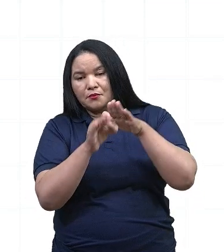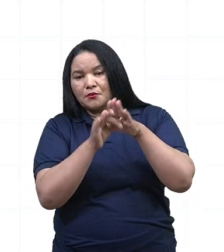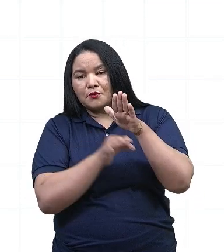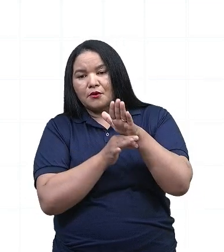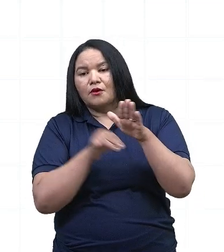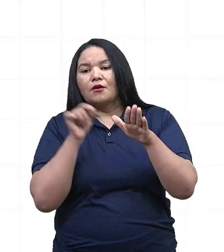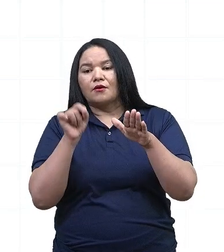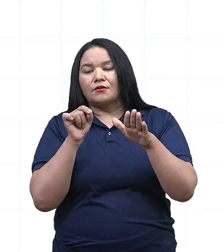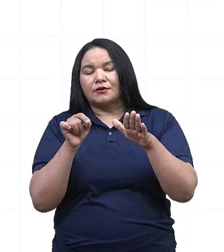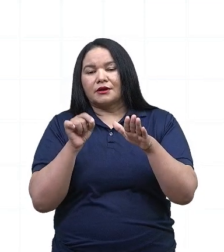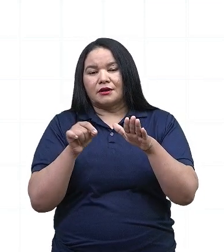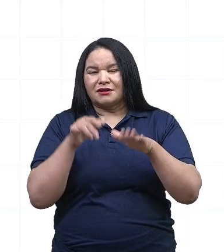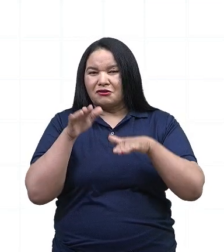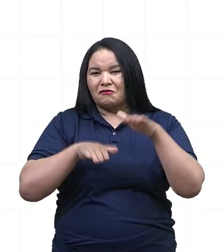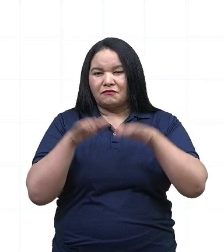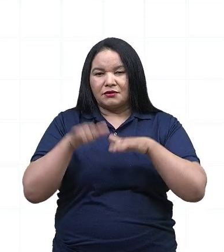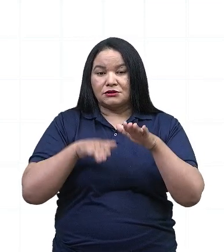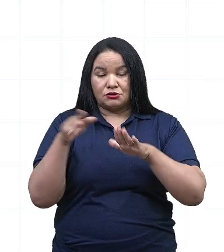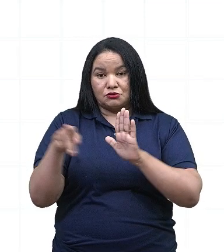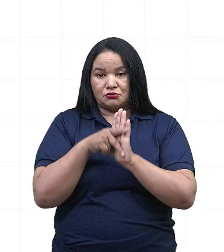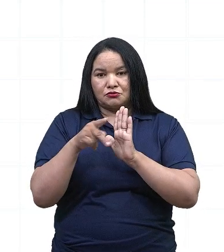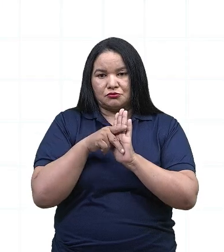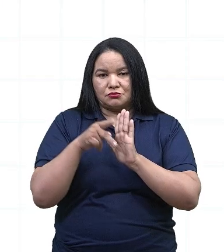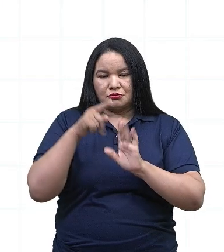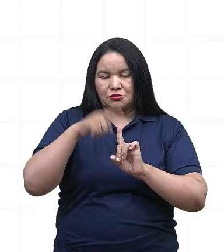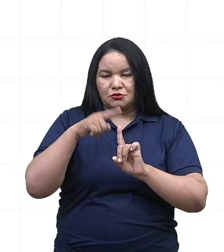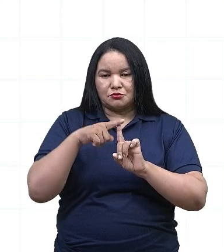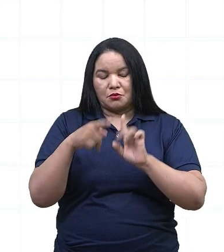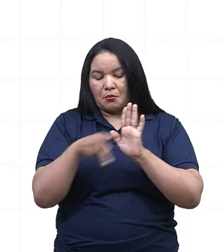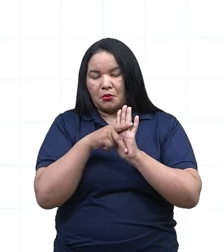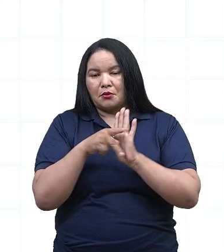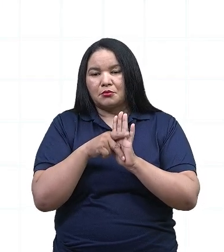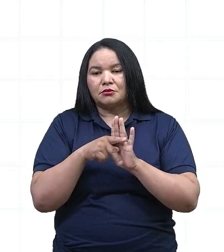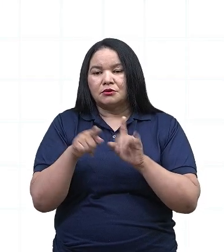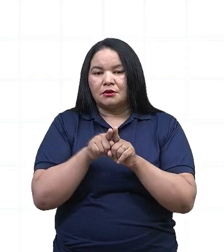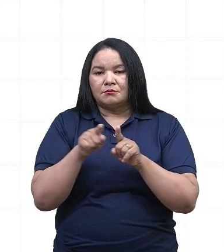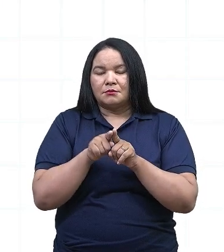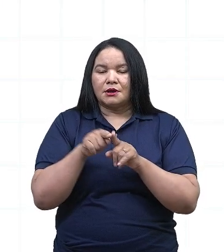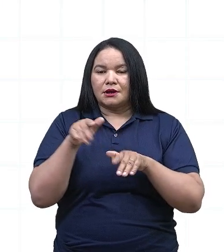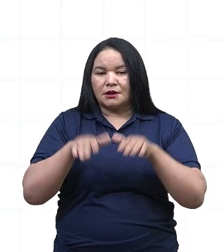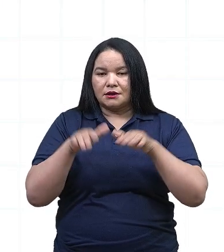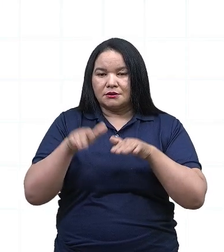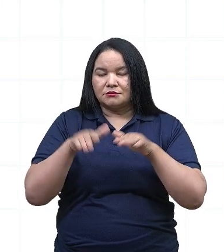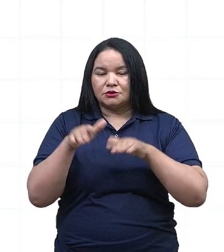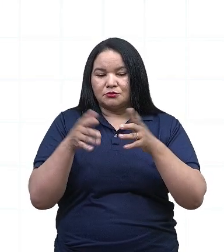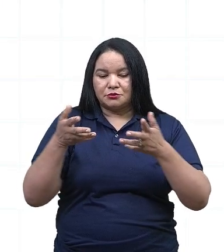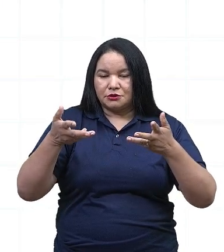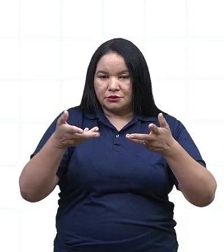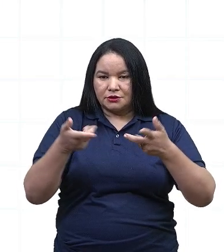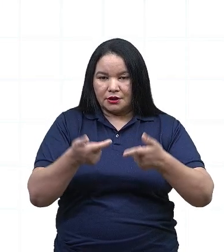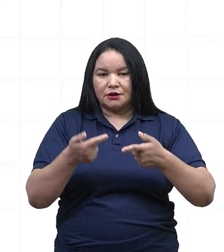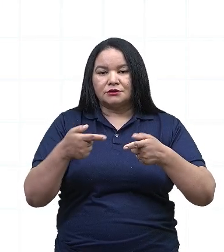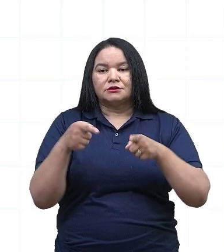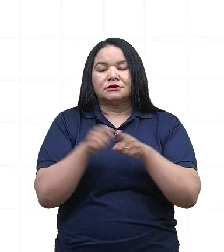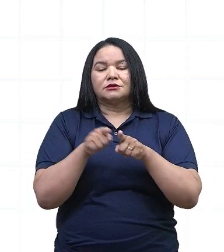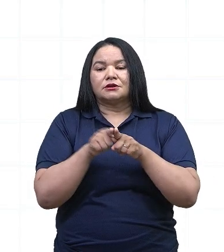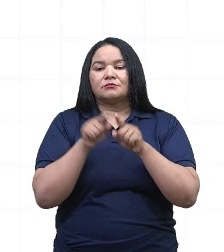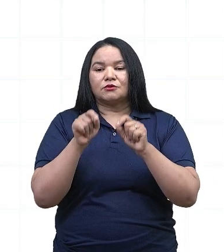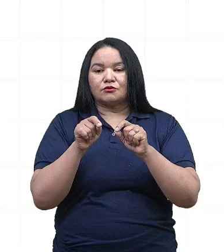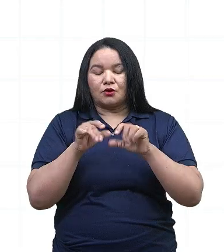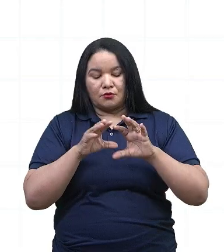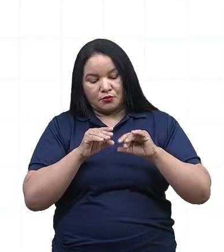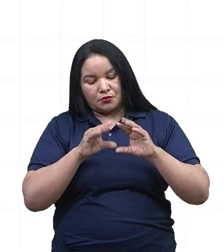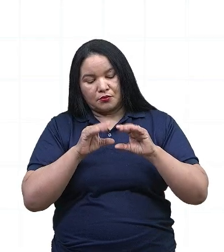termo, geralmente de freestyle, que equilibram a agilidade para manobras e o conforto para